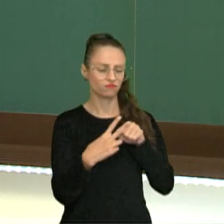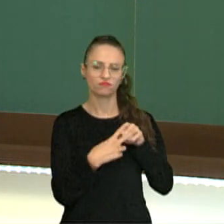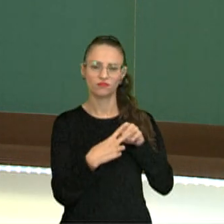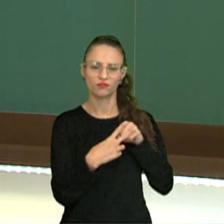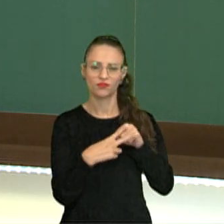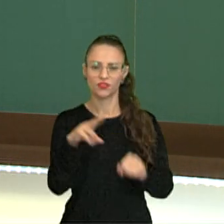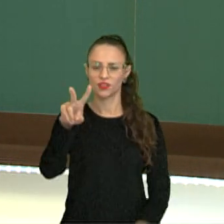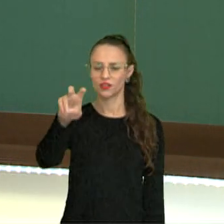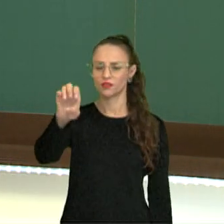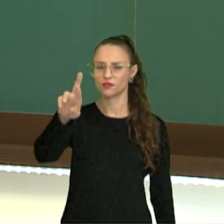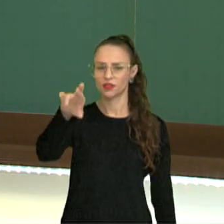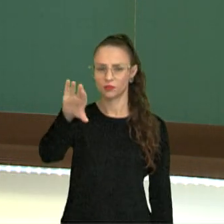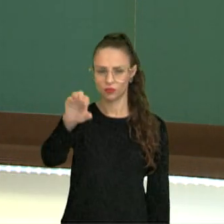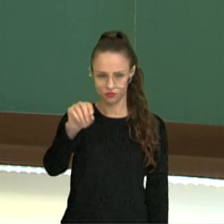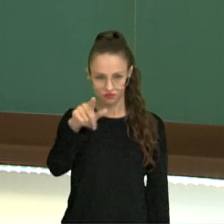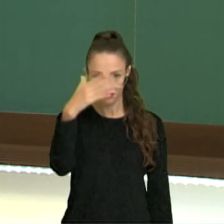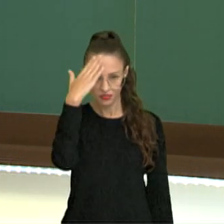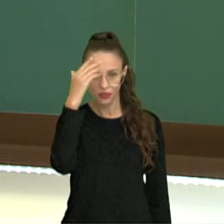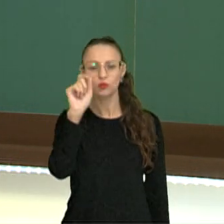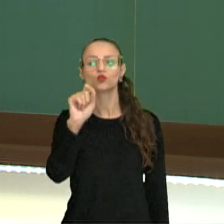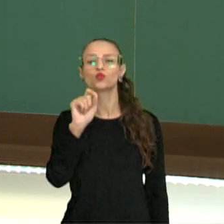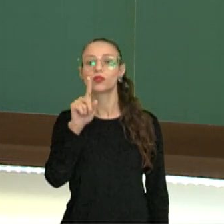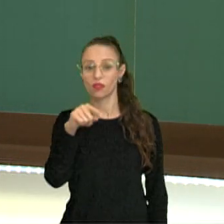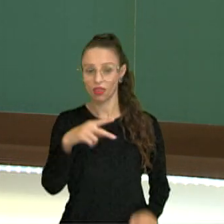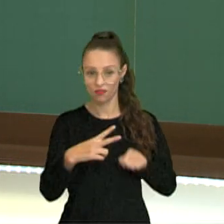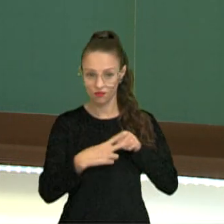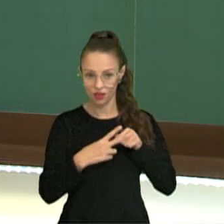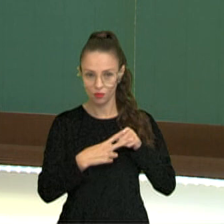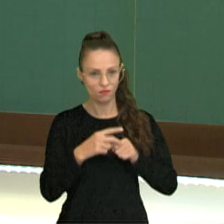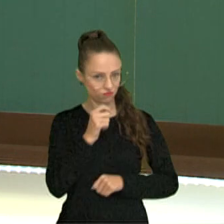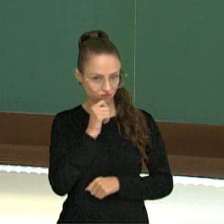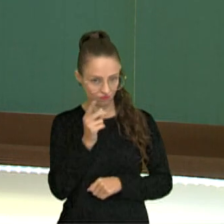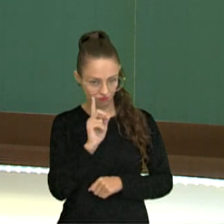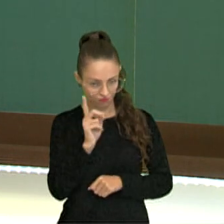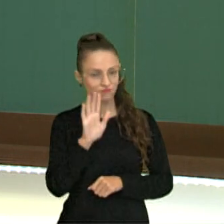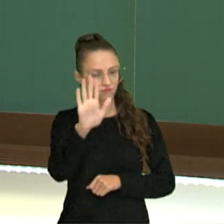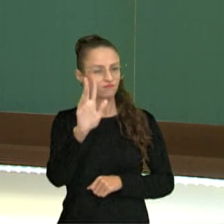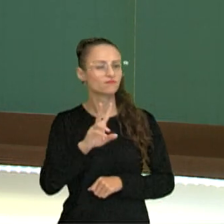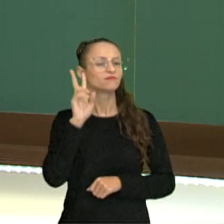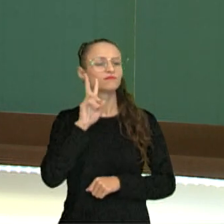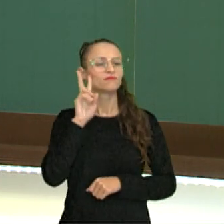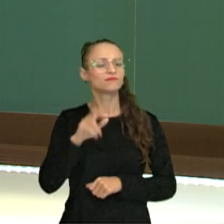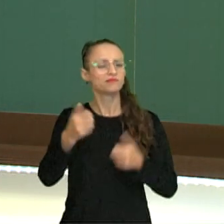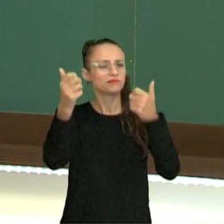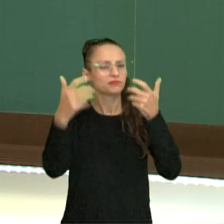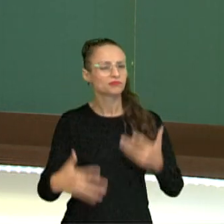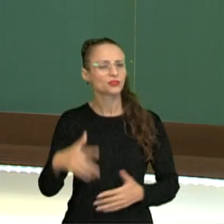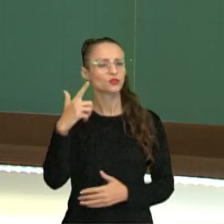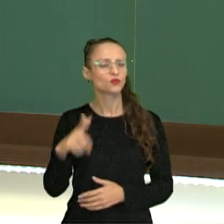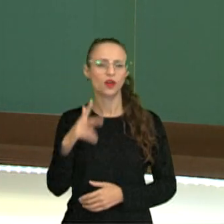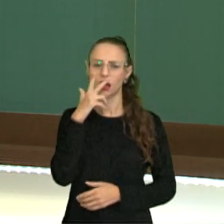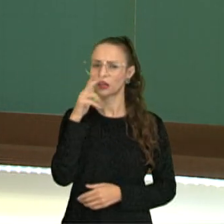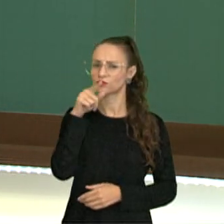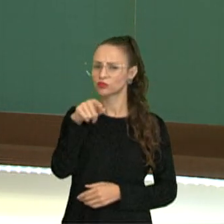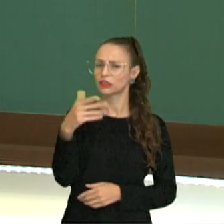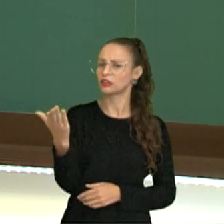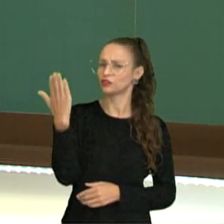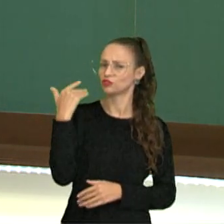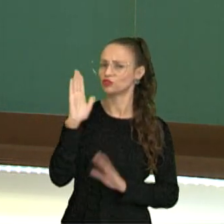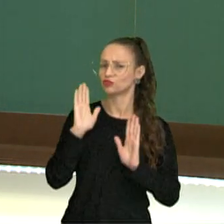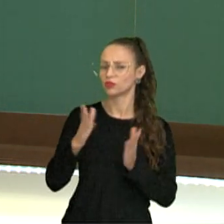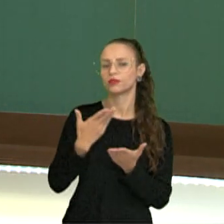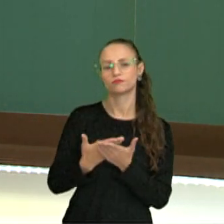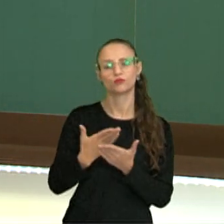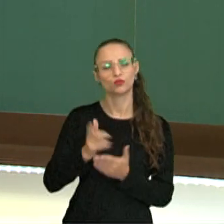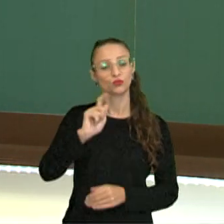verbo? Ainda não. Vamos procurar então relembrar, né? Eu acredito que vocês já tenham visto sobre ele, né?